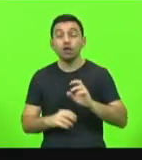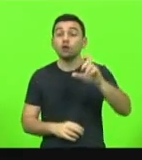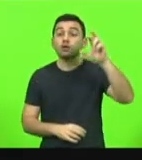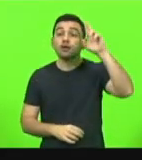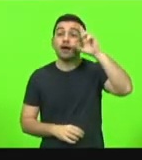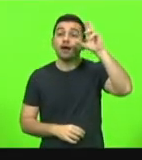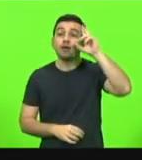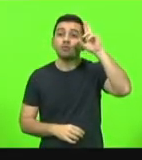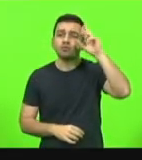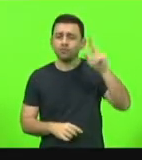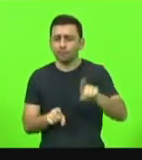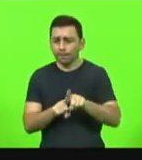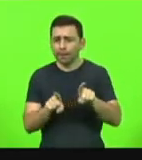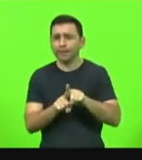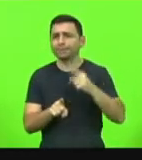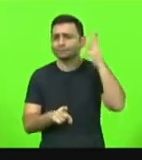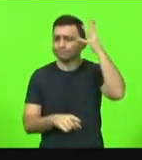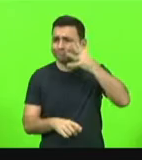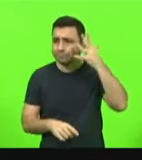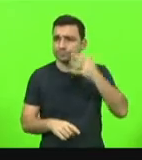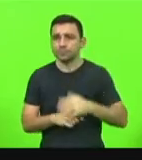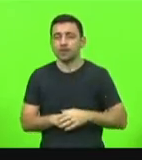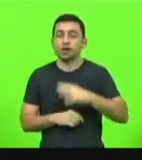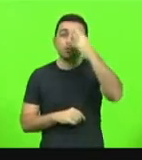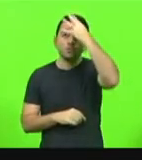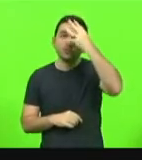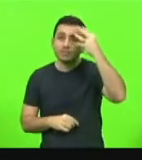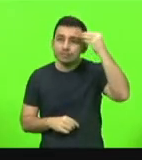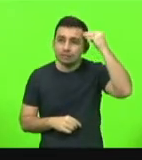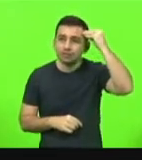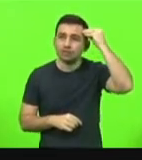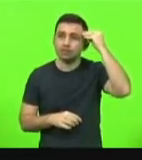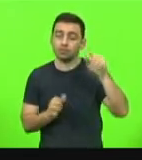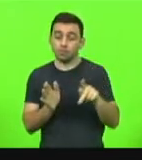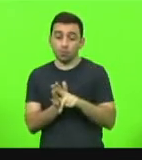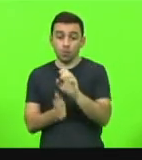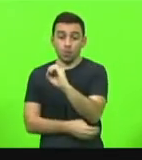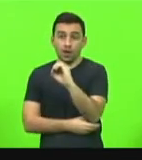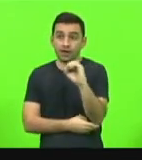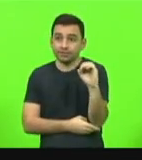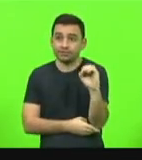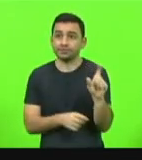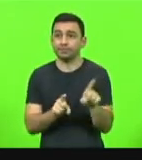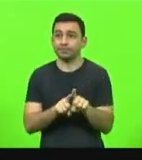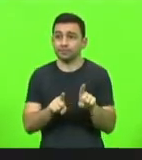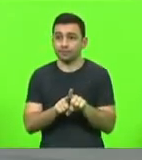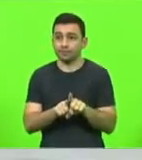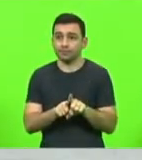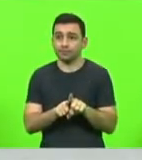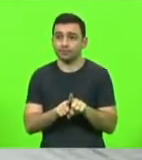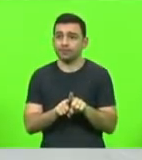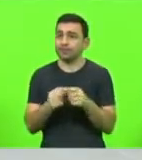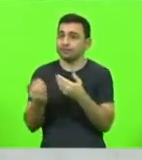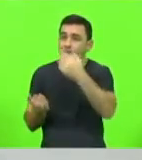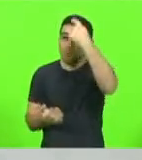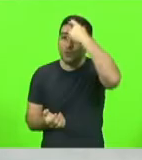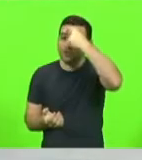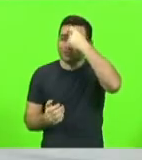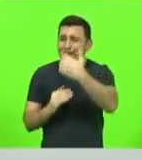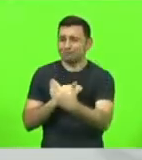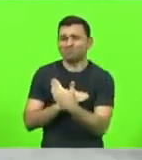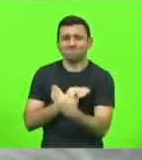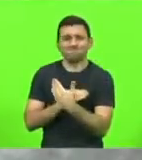falou, deputada Luciane Carminati, que é lá do Oeste, Vossa Excelência, deputado Maurício, nos ajuda tanto,